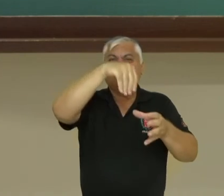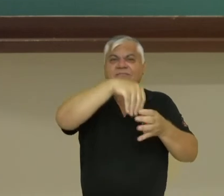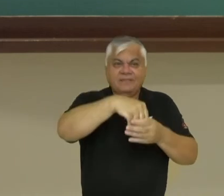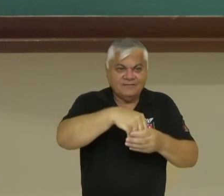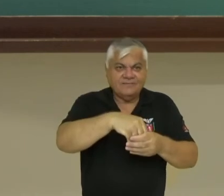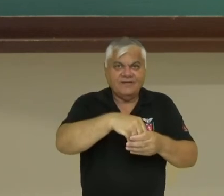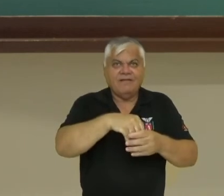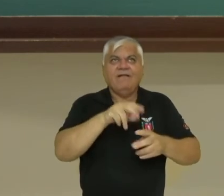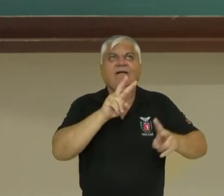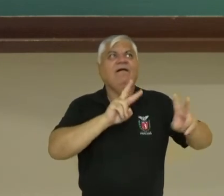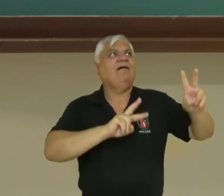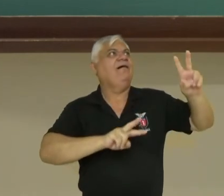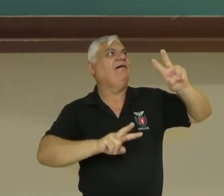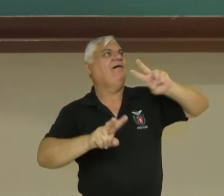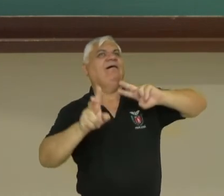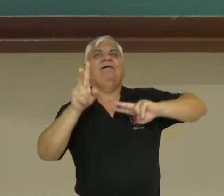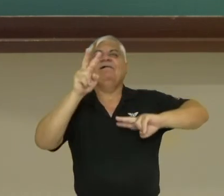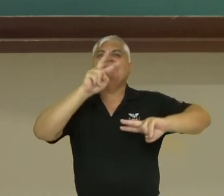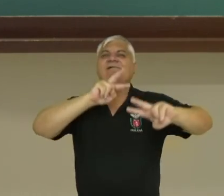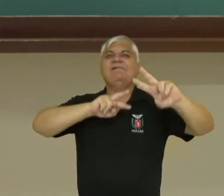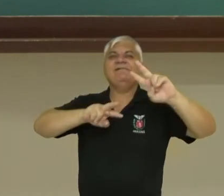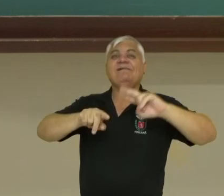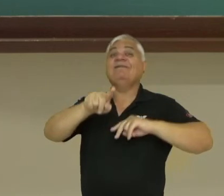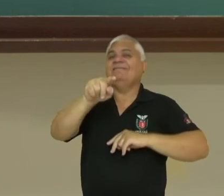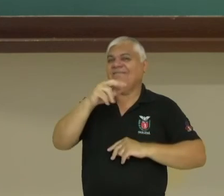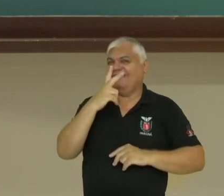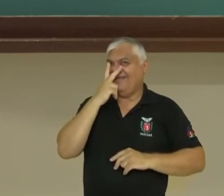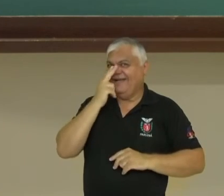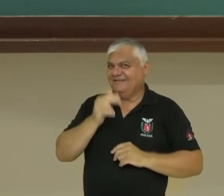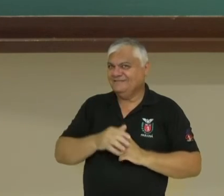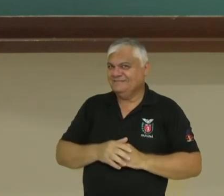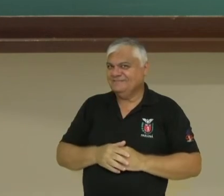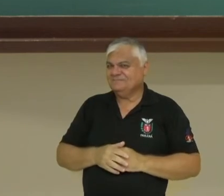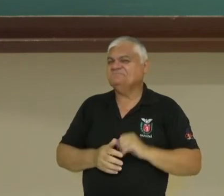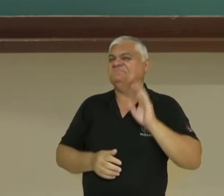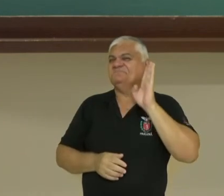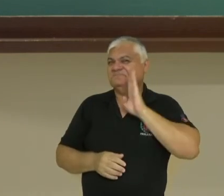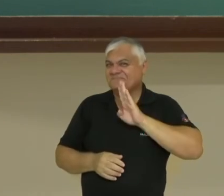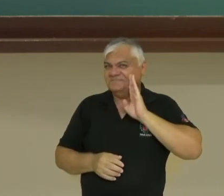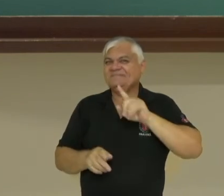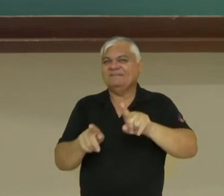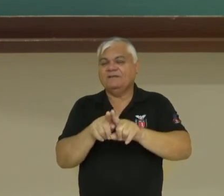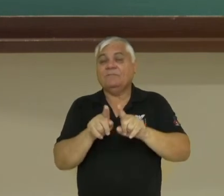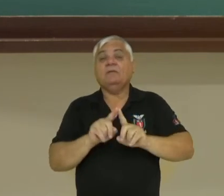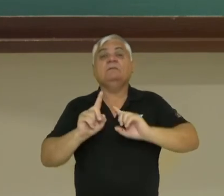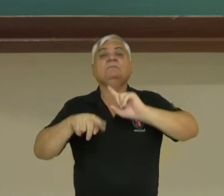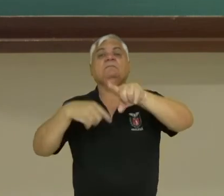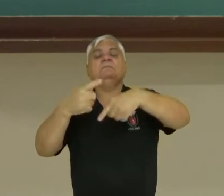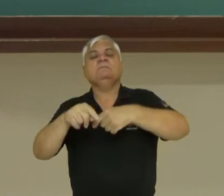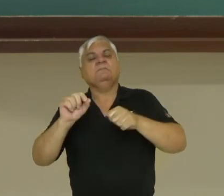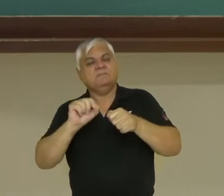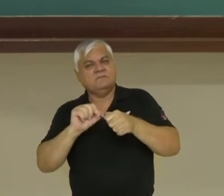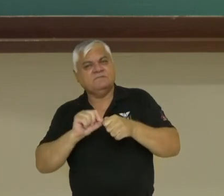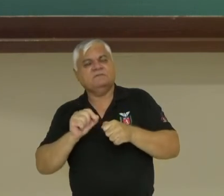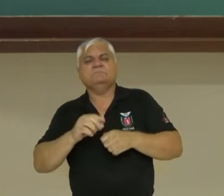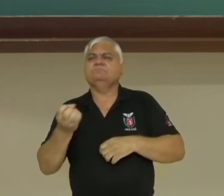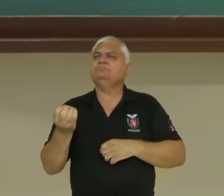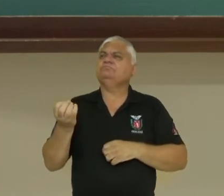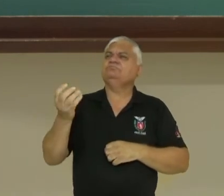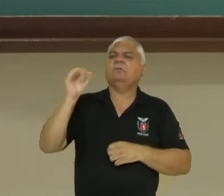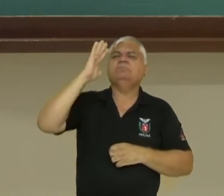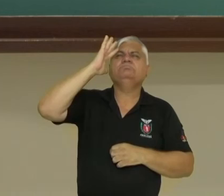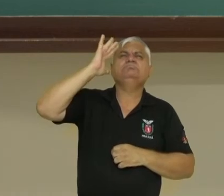do Circo Máximos, assistindo uma apresentação circense, né? Então, bem bacana também. E depois que você fizer essa viagem,